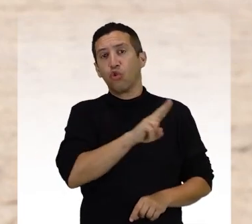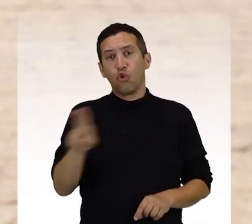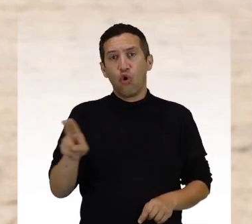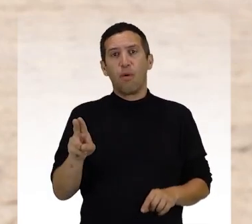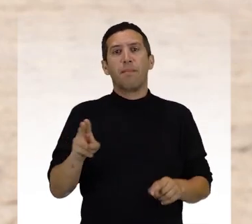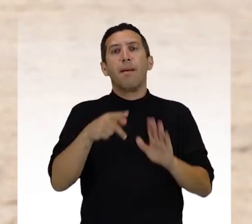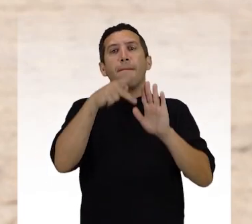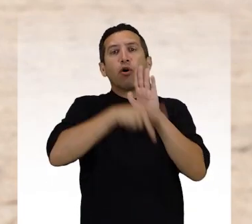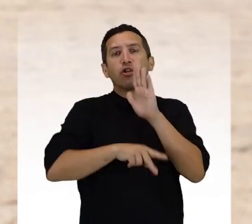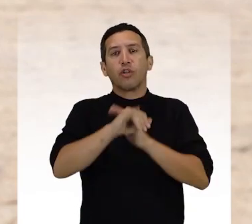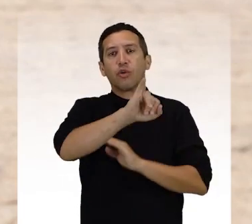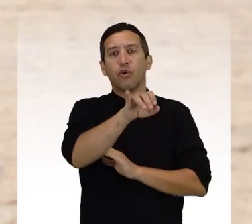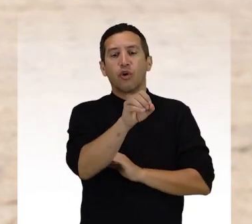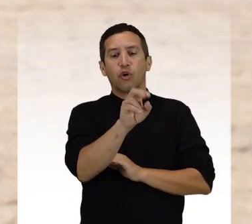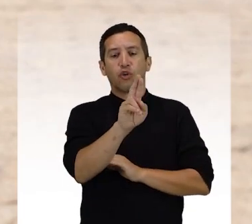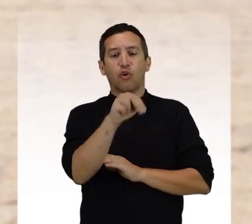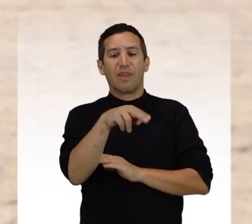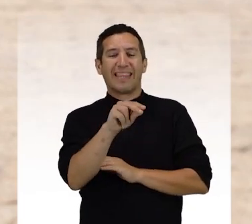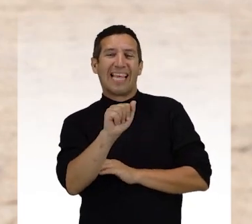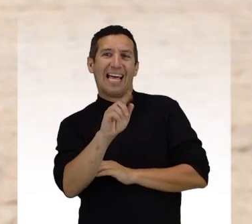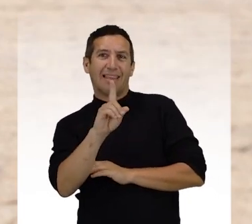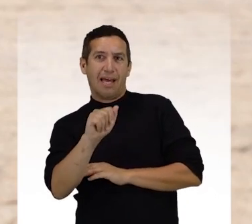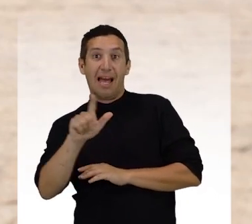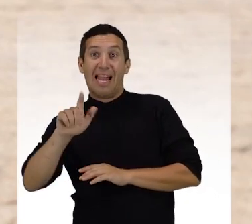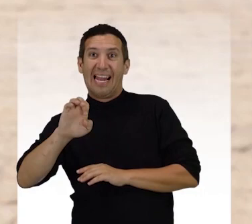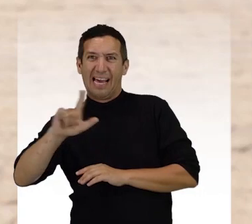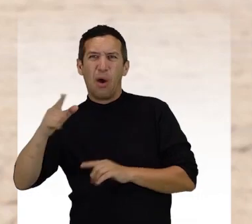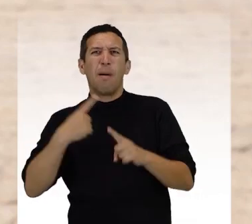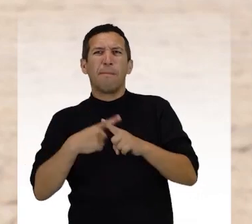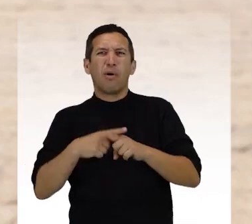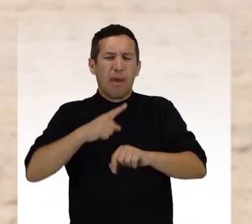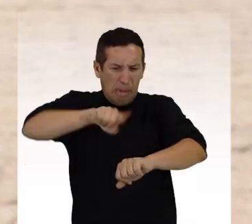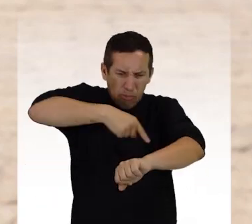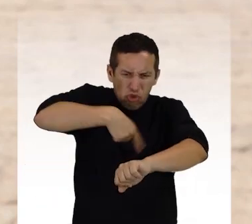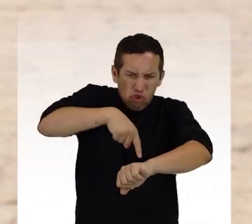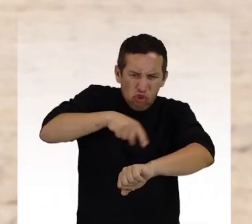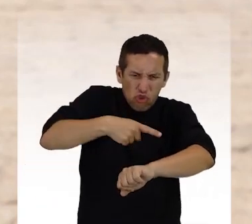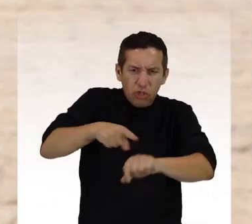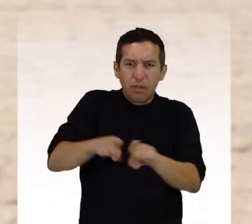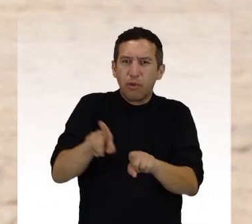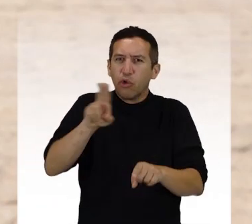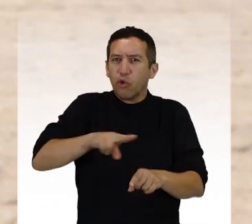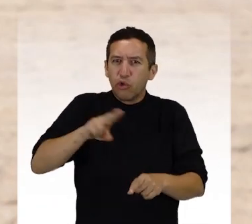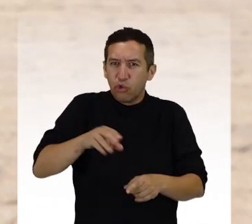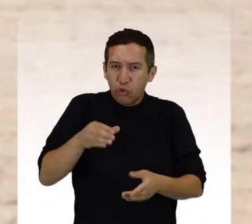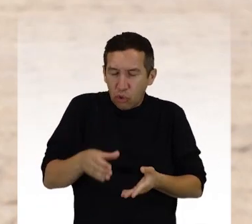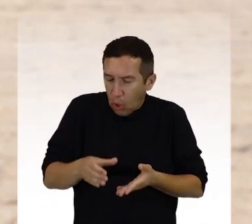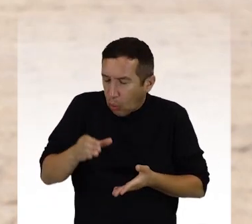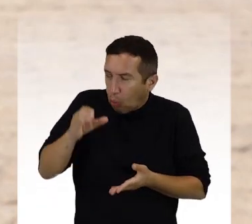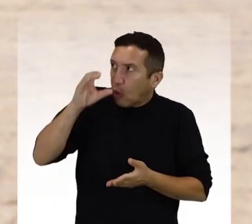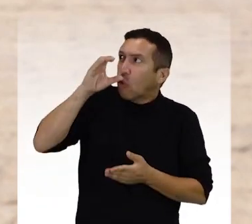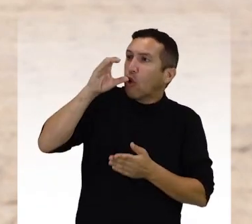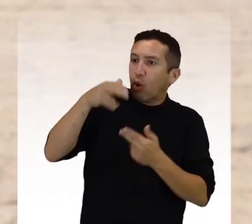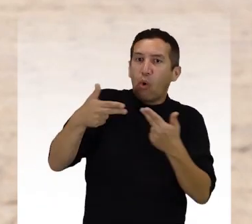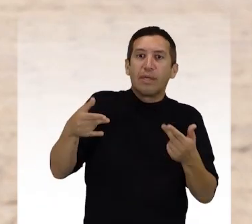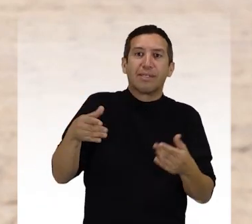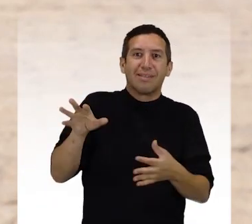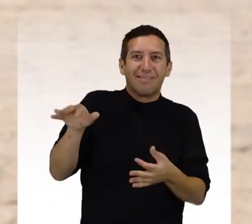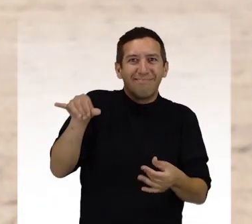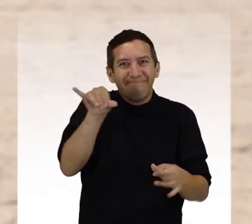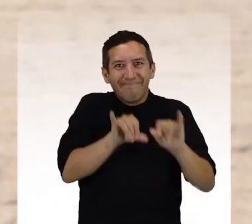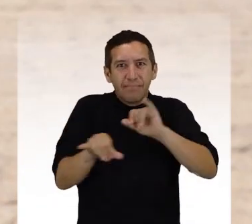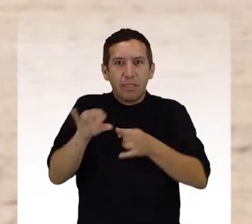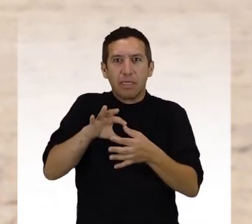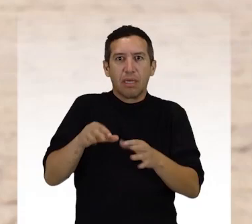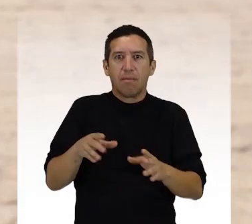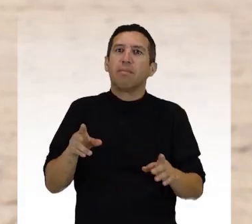operação chamada Jornada Legal confirmou irregularidades, como jornadas exaustivas e uso de substâncias químicas para